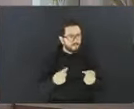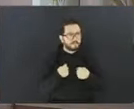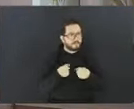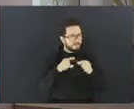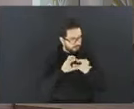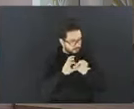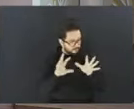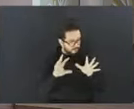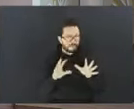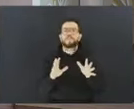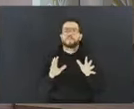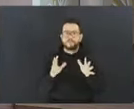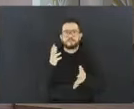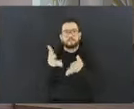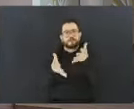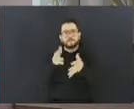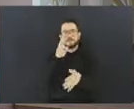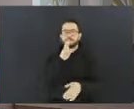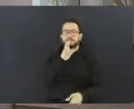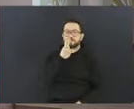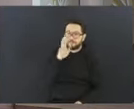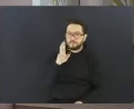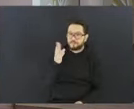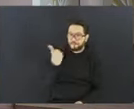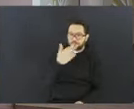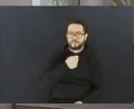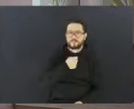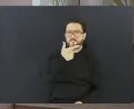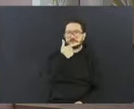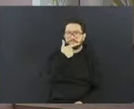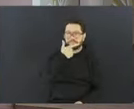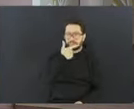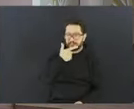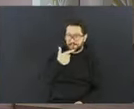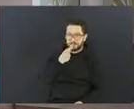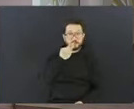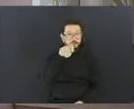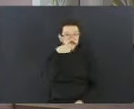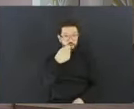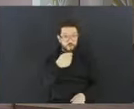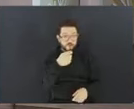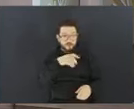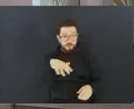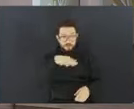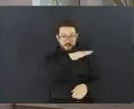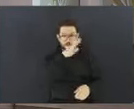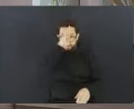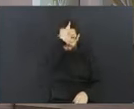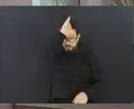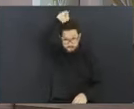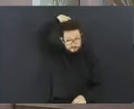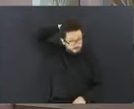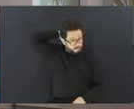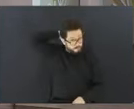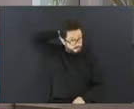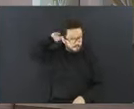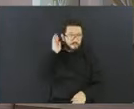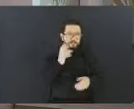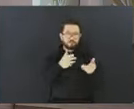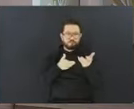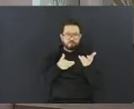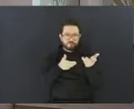dizer para o vereador Erivelto, né, que essa questão do bombeiro, nos acionamentos, o senhor me parece que